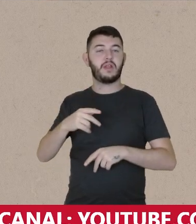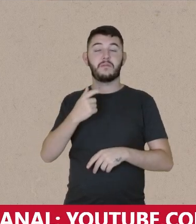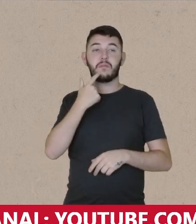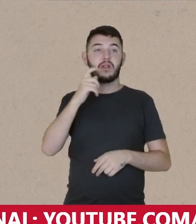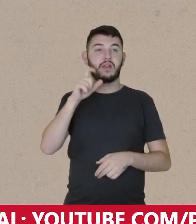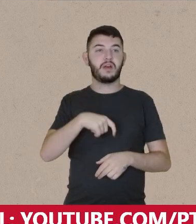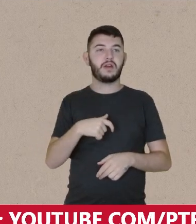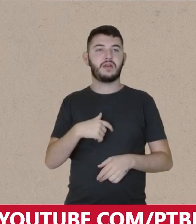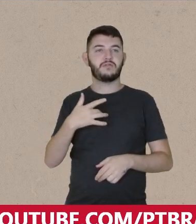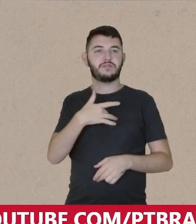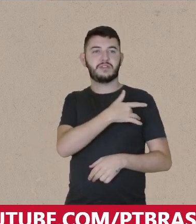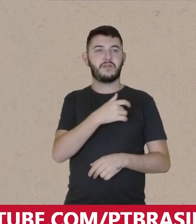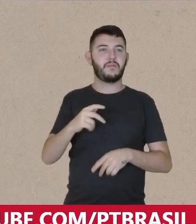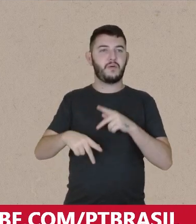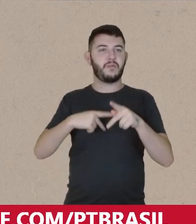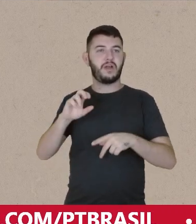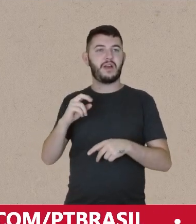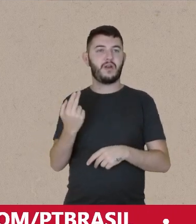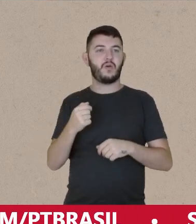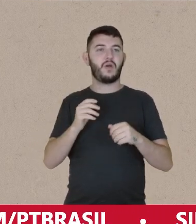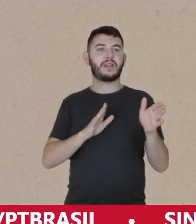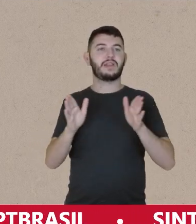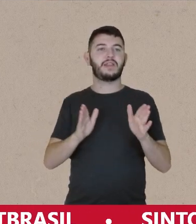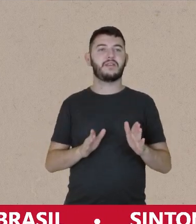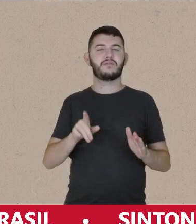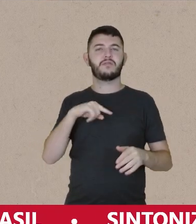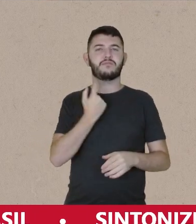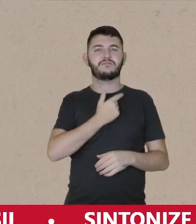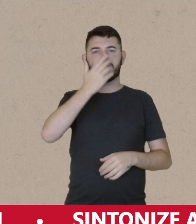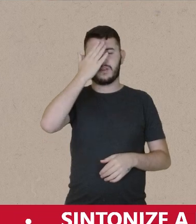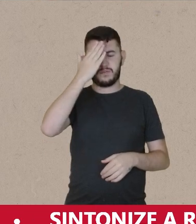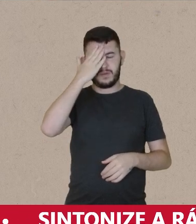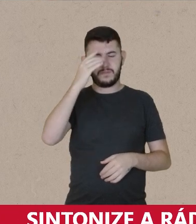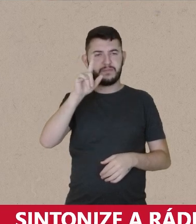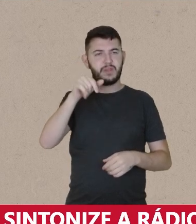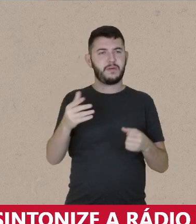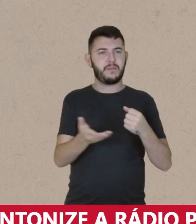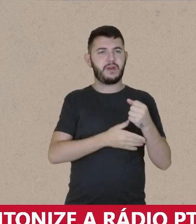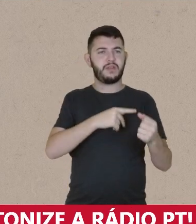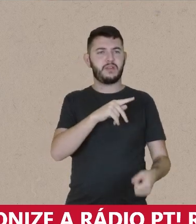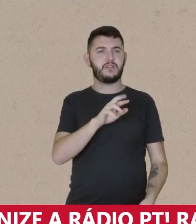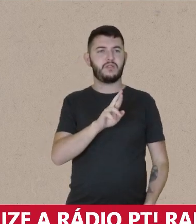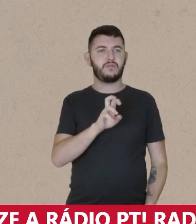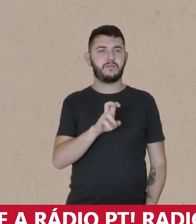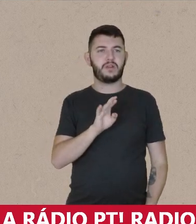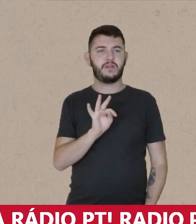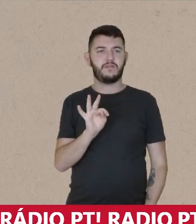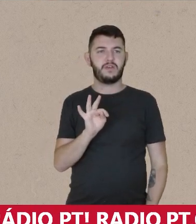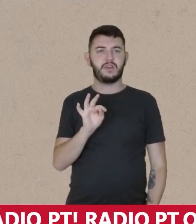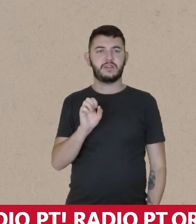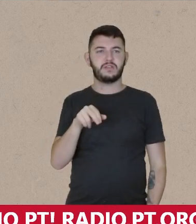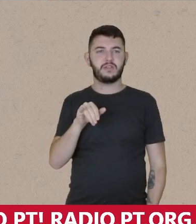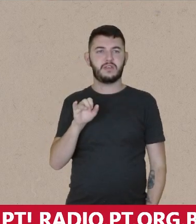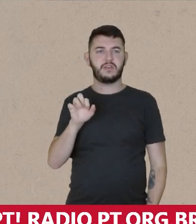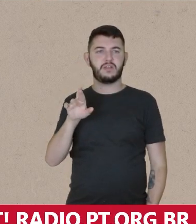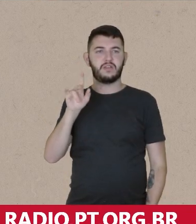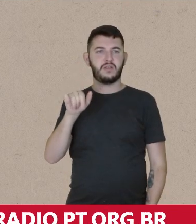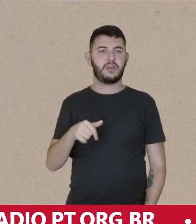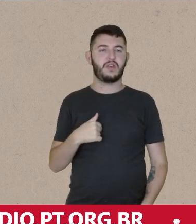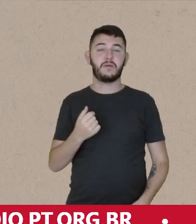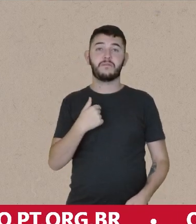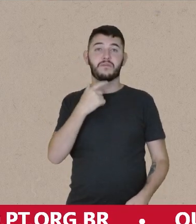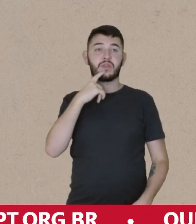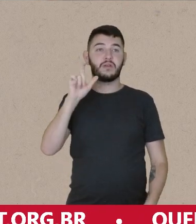que é um pouco a base, né, do que a gente está vendo de atuação do Prevent, que é pagamento, são planos acessíveis porque tem um